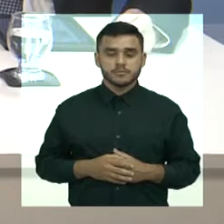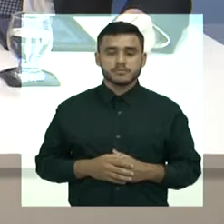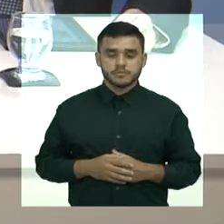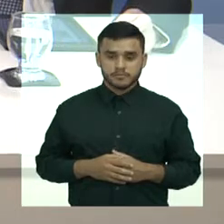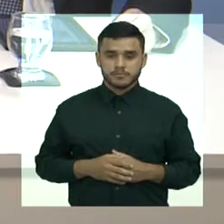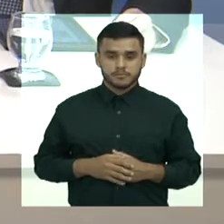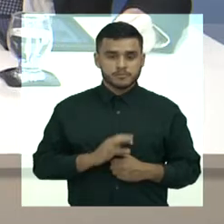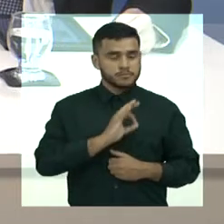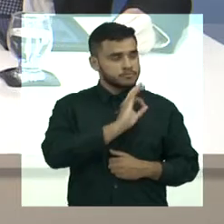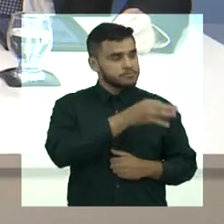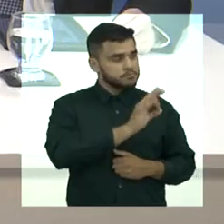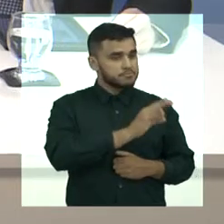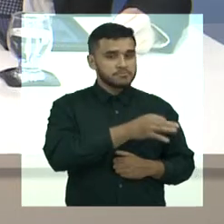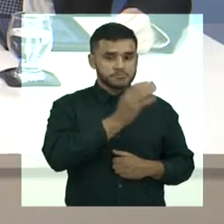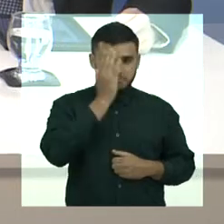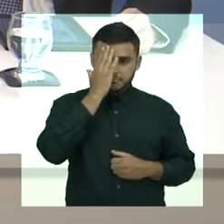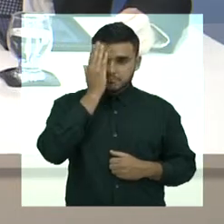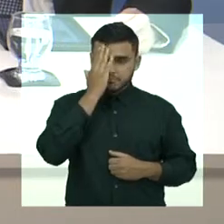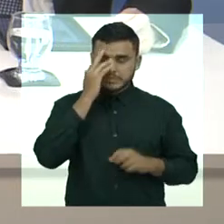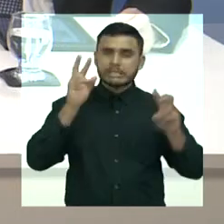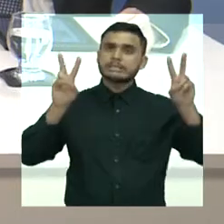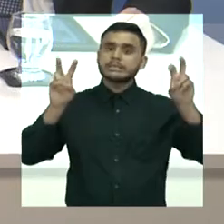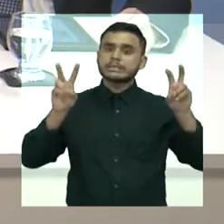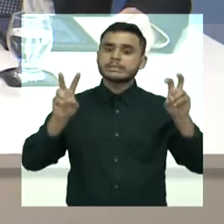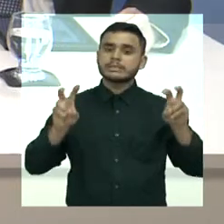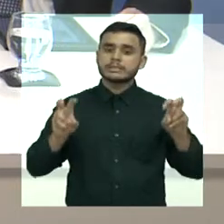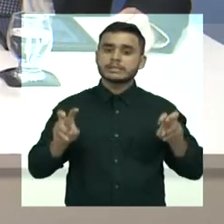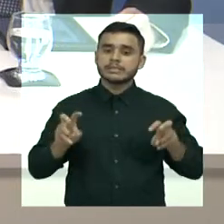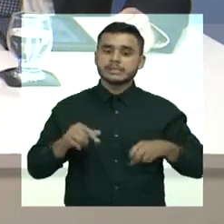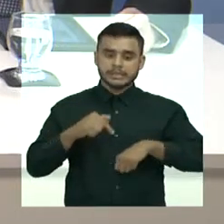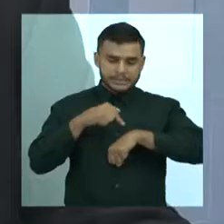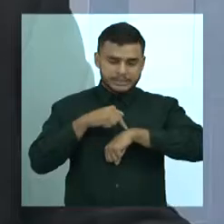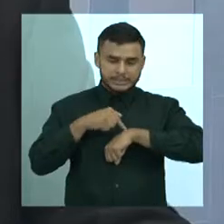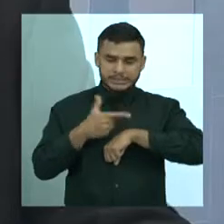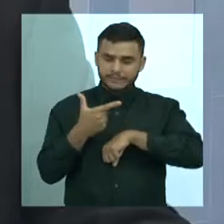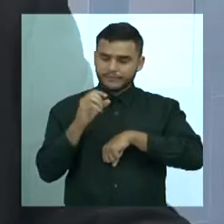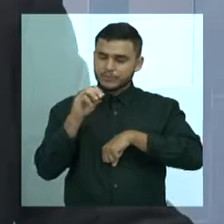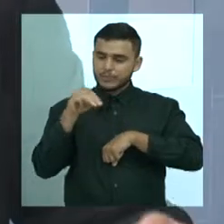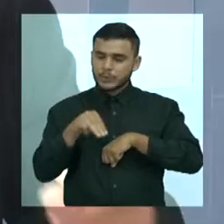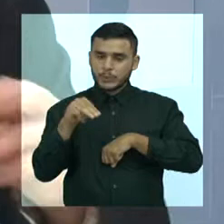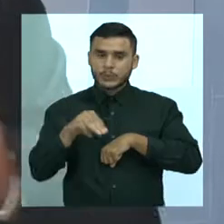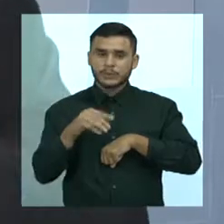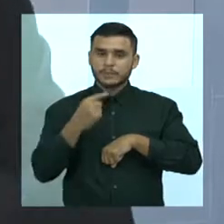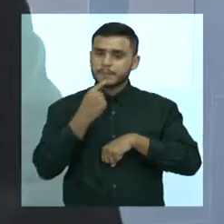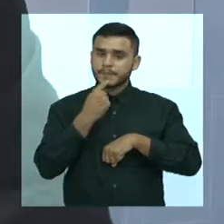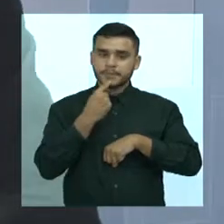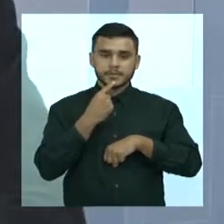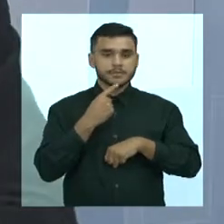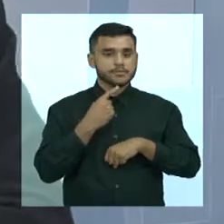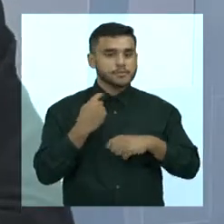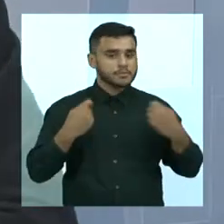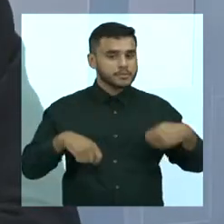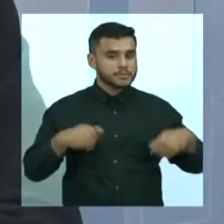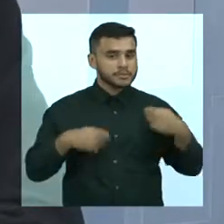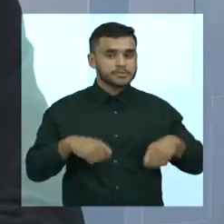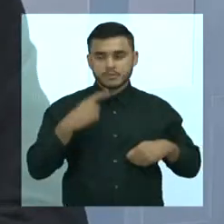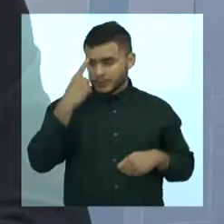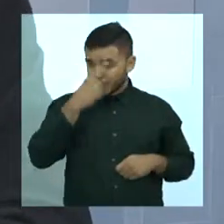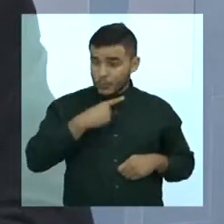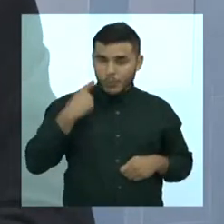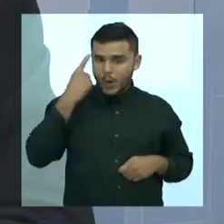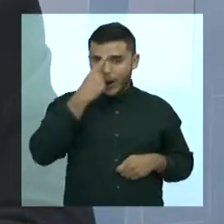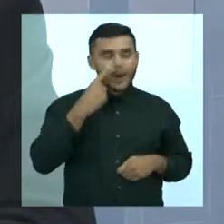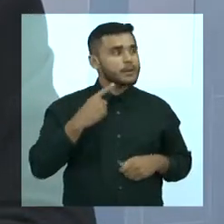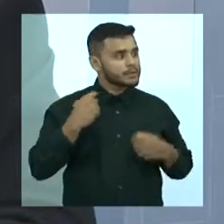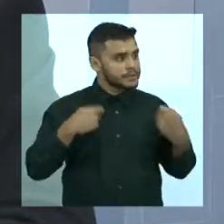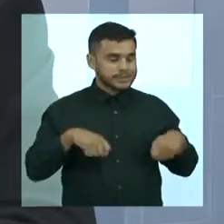dar conta de tanto tema em só 20 minutos ou só um bloco, né, Paulo? Hoje necessitaria de 3 blocos E mesmo. um